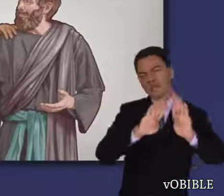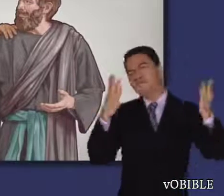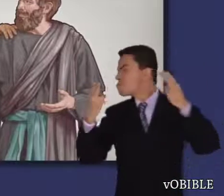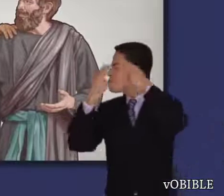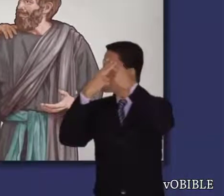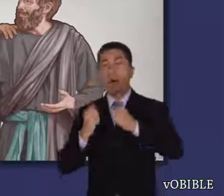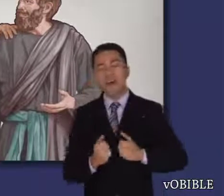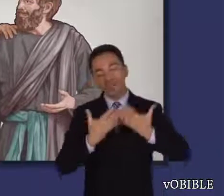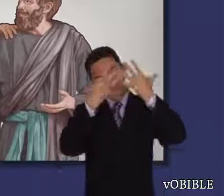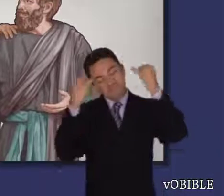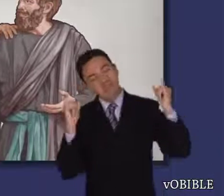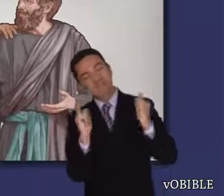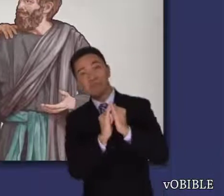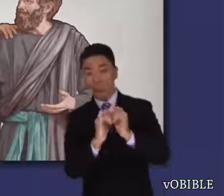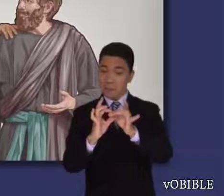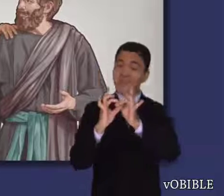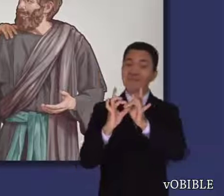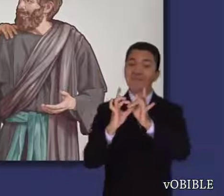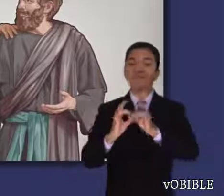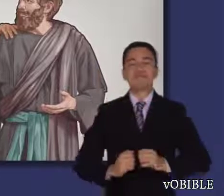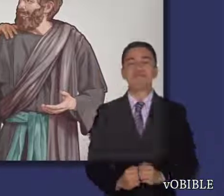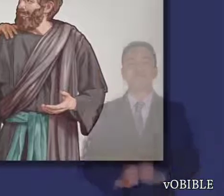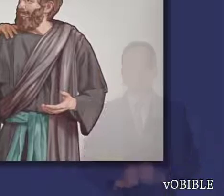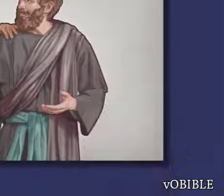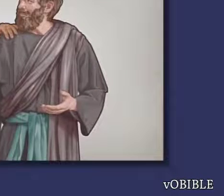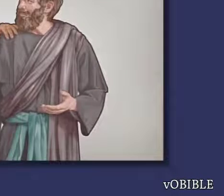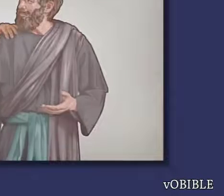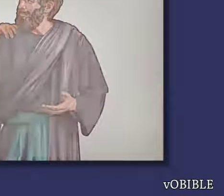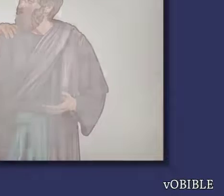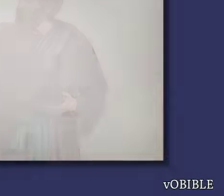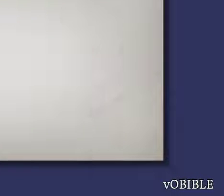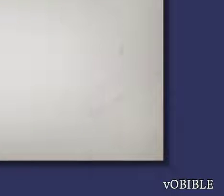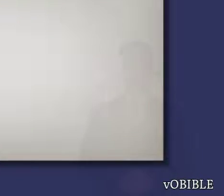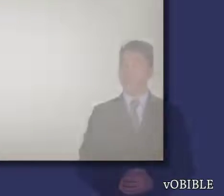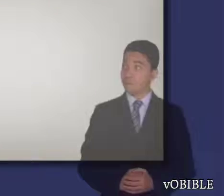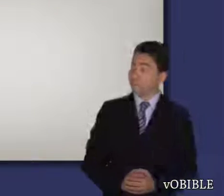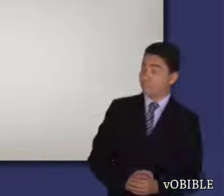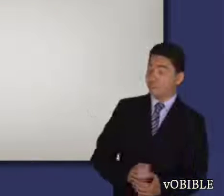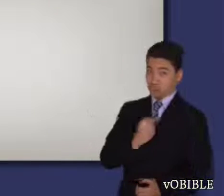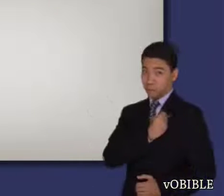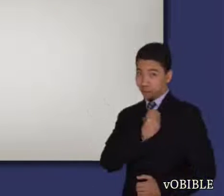Roma acompanhando Paulo. Fica claro que qualquer desentendimento entre eles tinha sido resolvido.